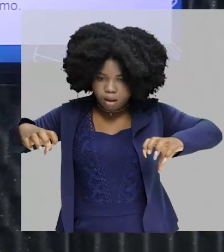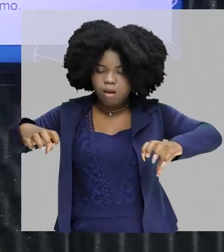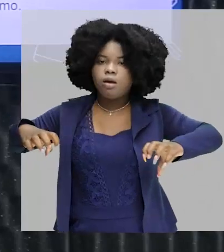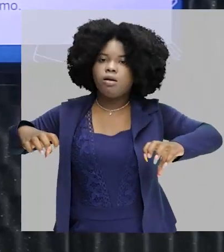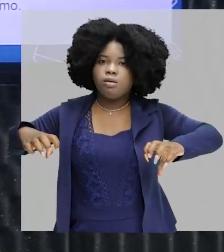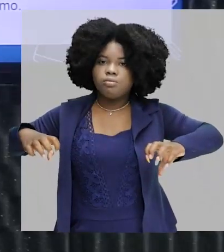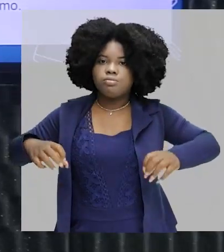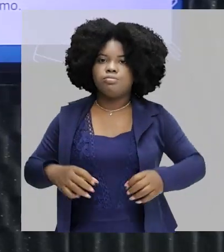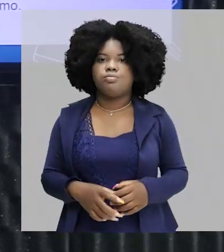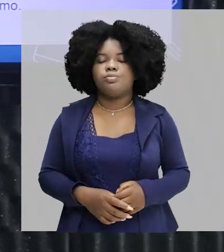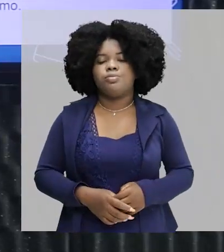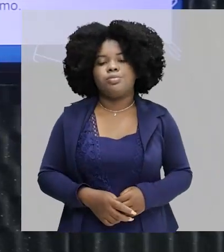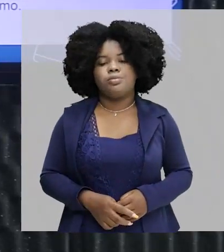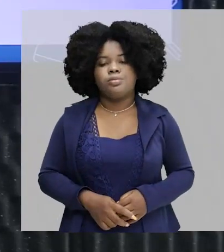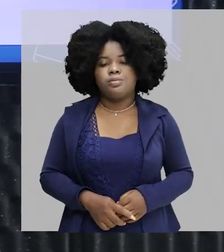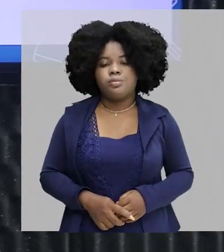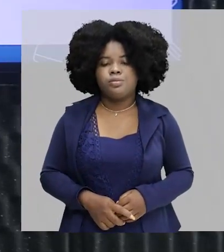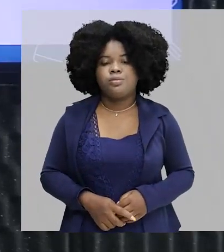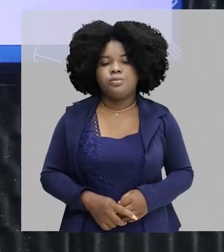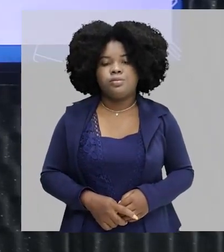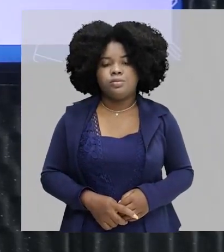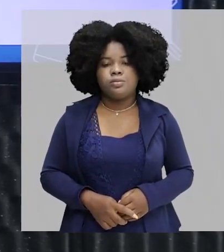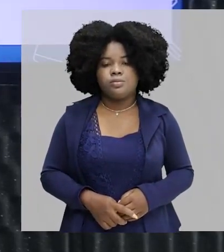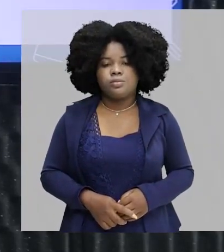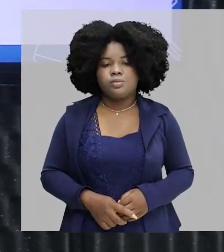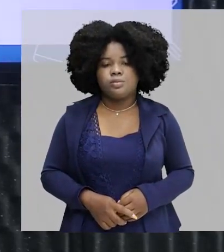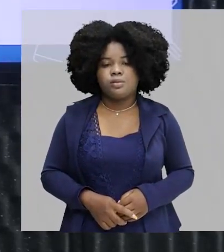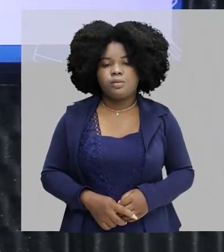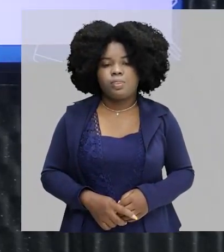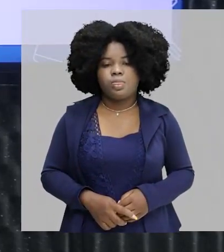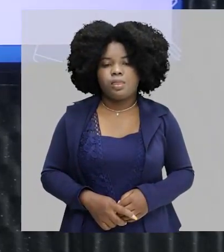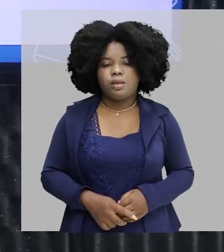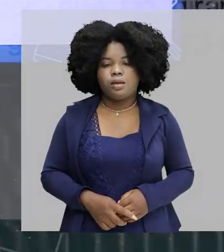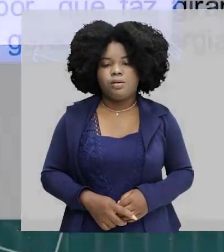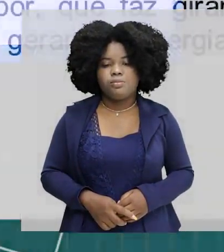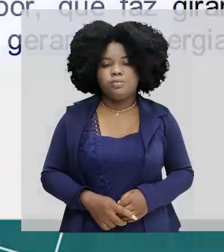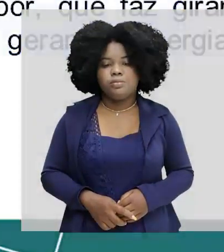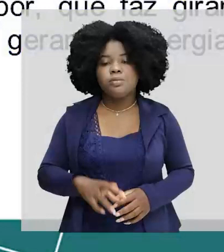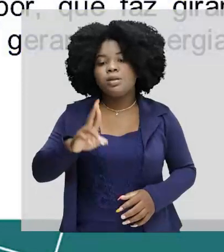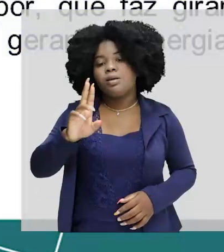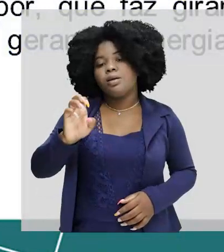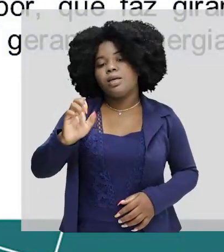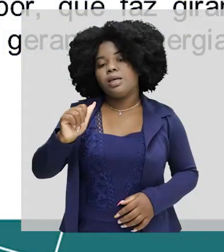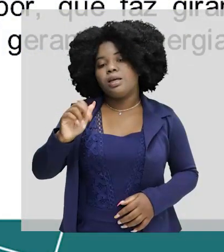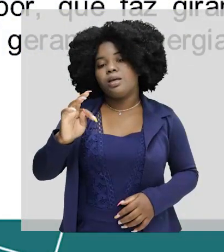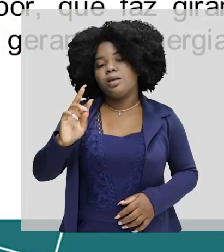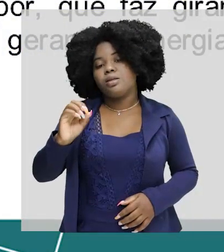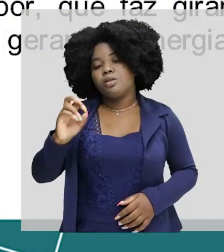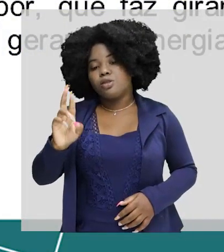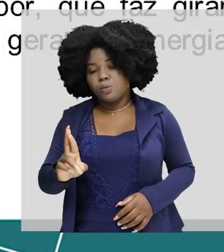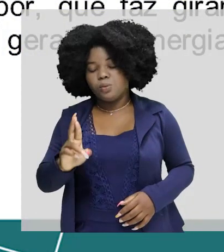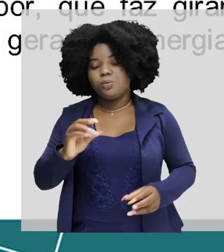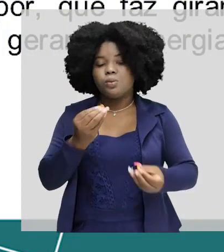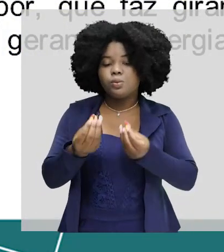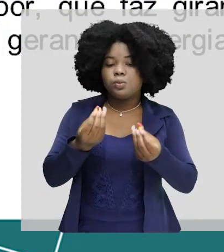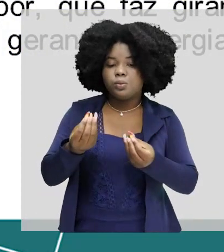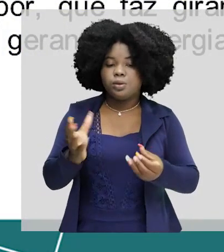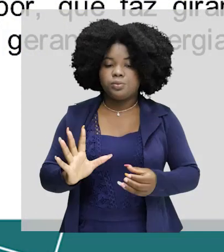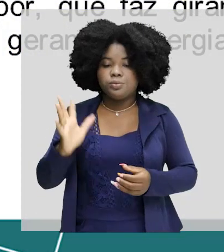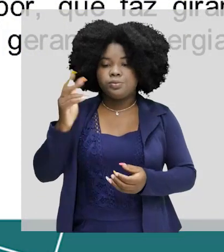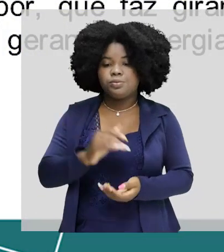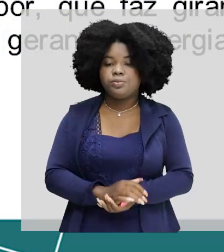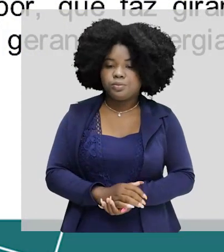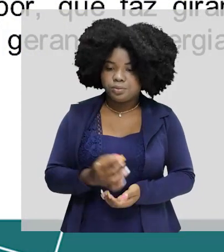em pedaços menores. Bom, o reator nuclear, olha só, é